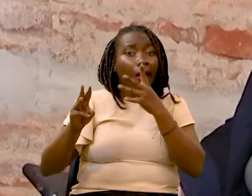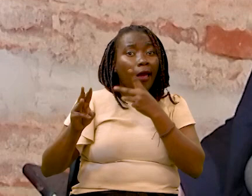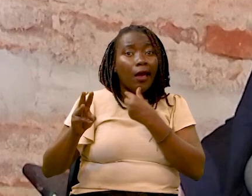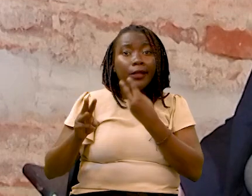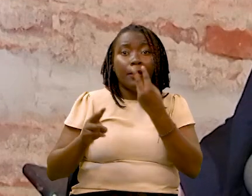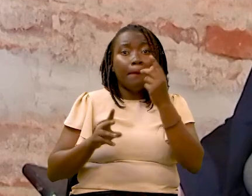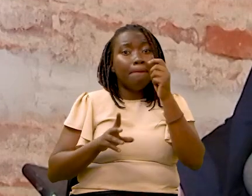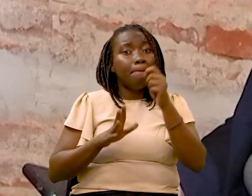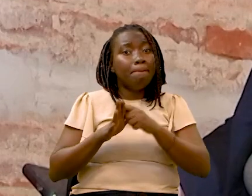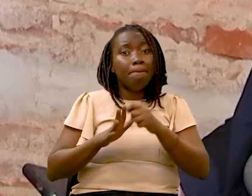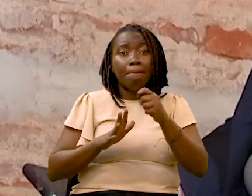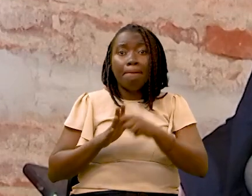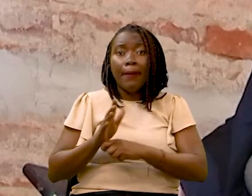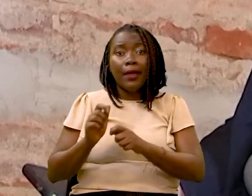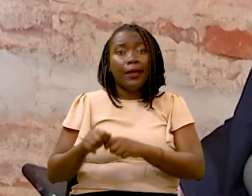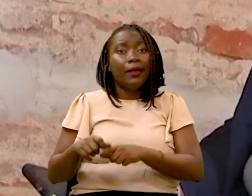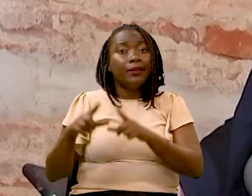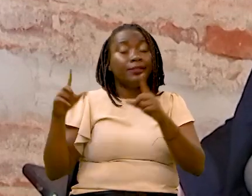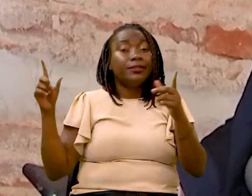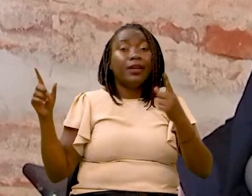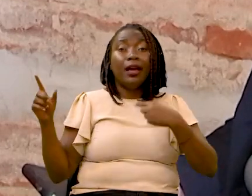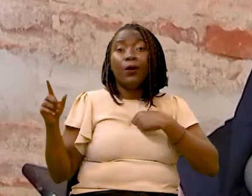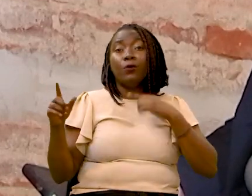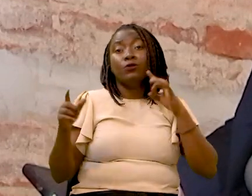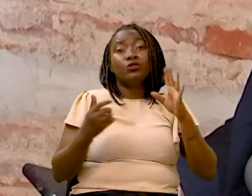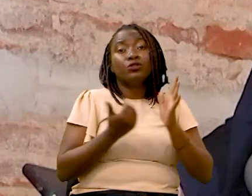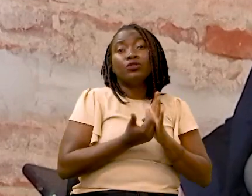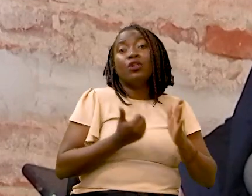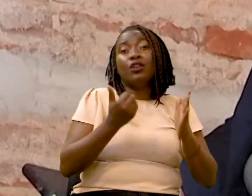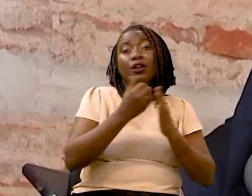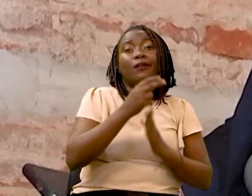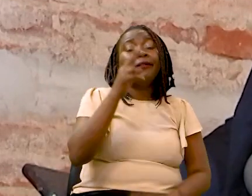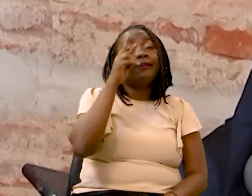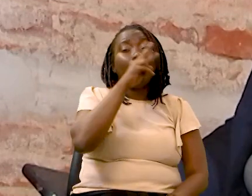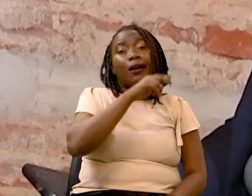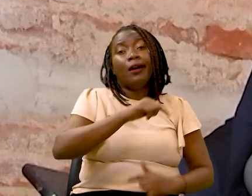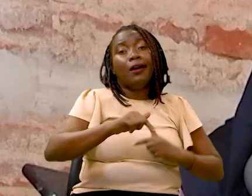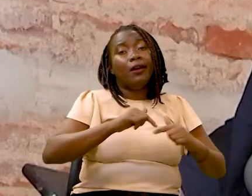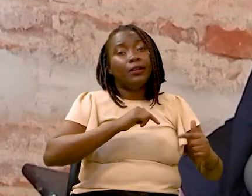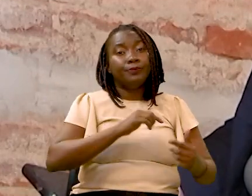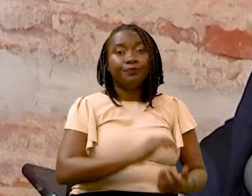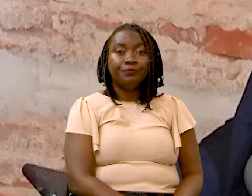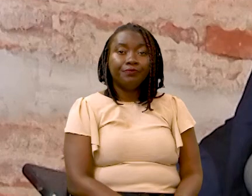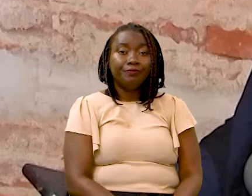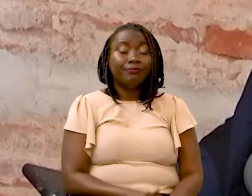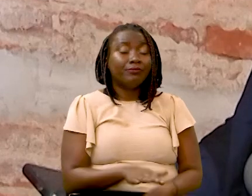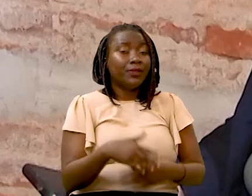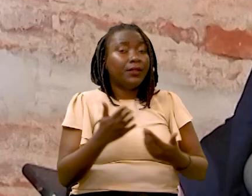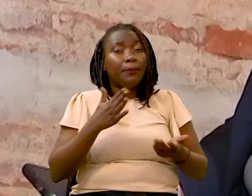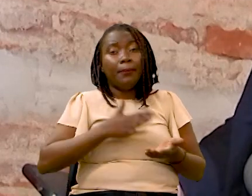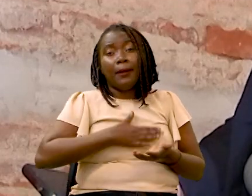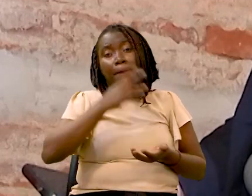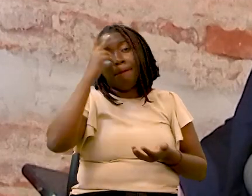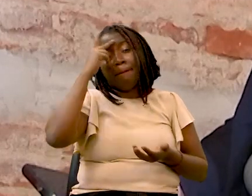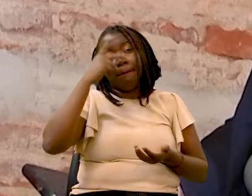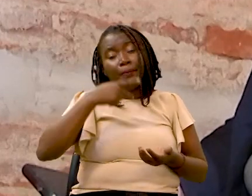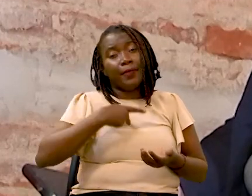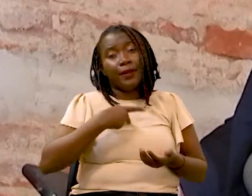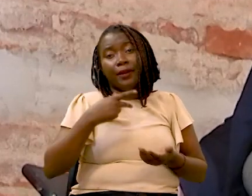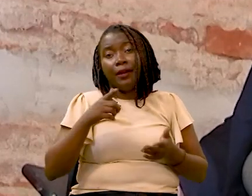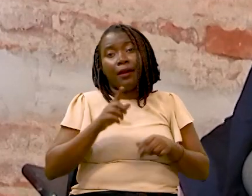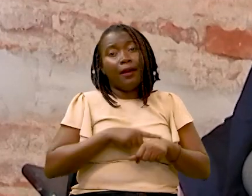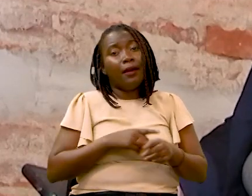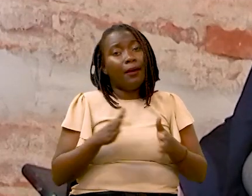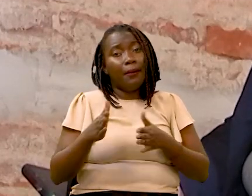um site, leva, sei lá, 3 meses para colocar no ar. Sim. Eu só tive que intensificar ali o meu trabalho. Então, para